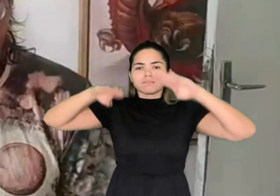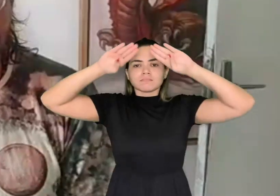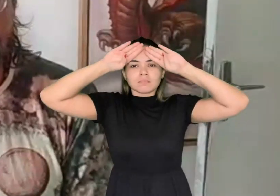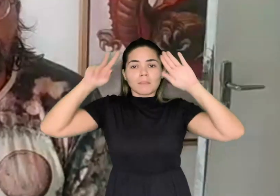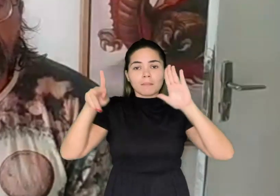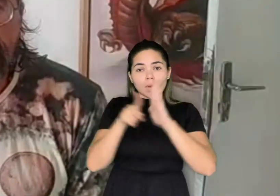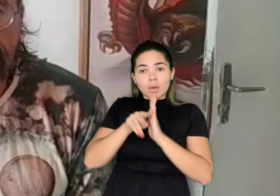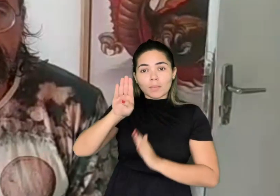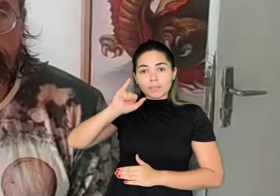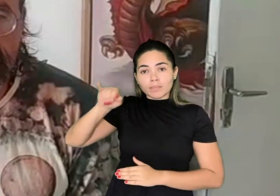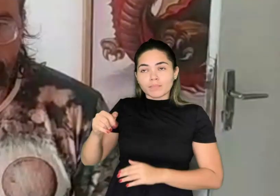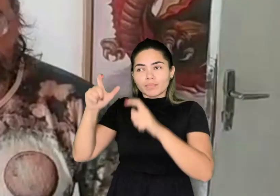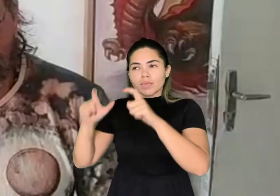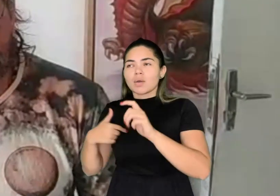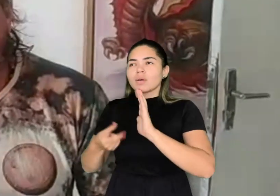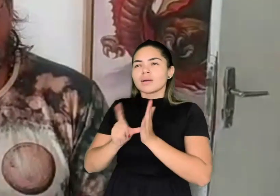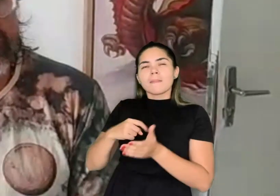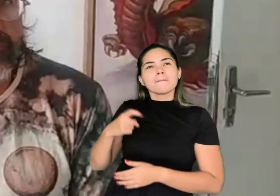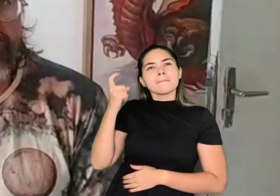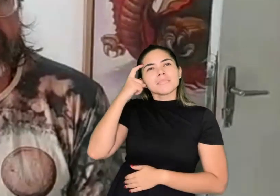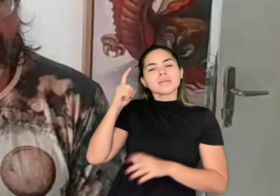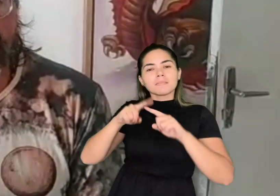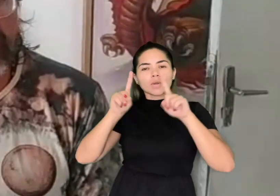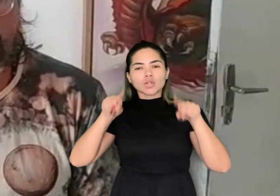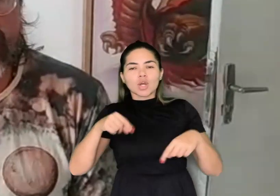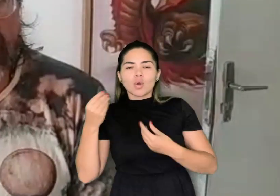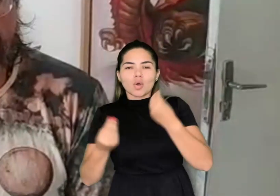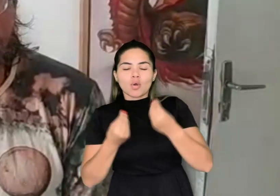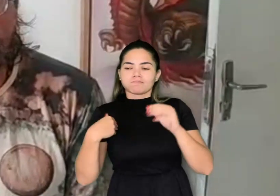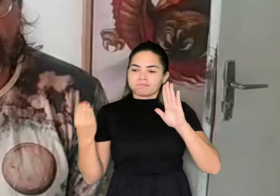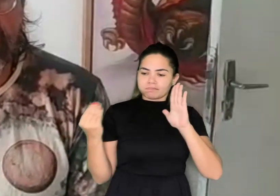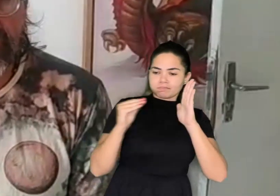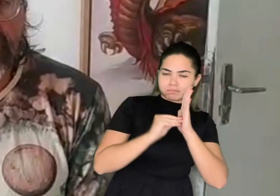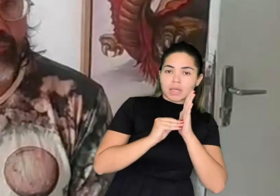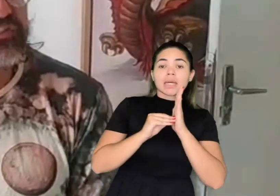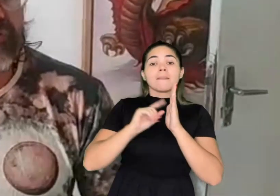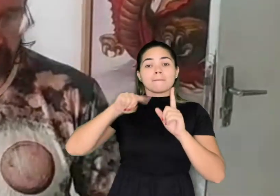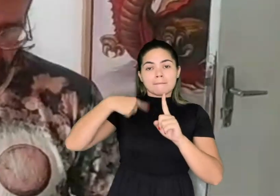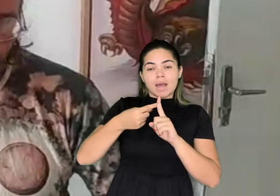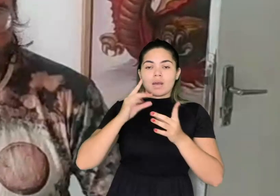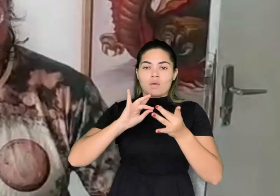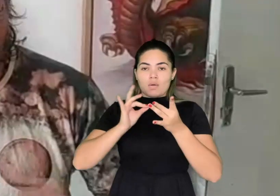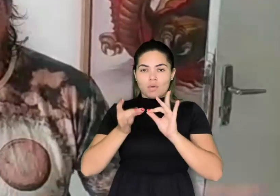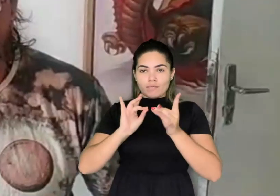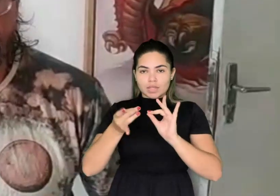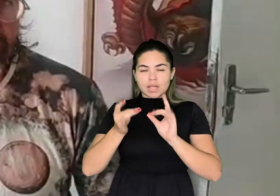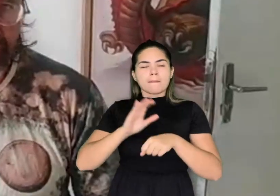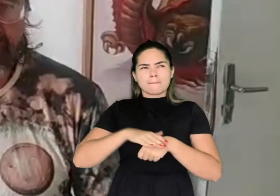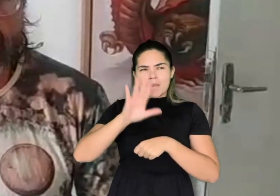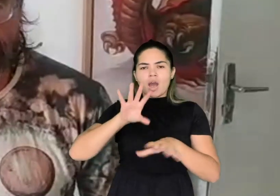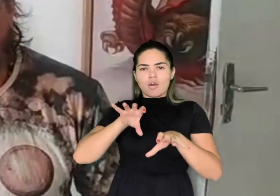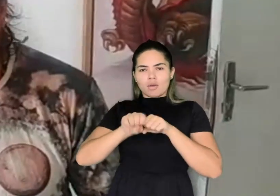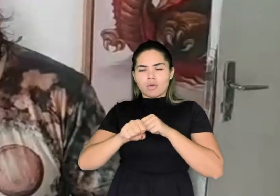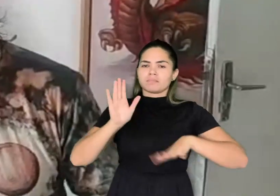algo assim. E pensei o projeto e coloquei no projeto a realização do cortejo e oficinas. Oficinas, tem mais